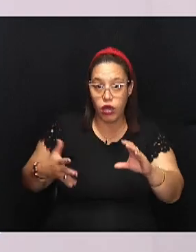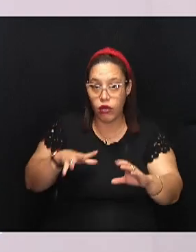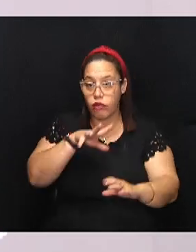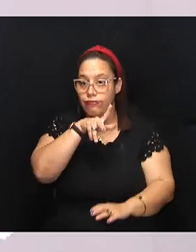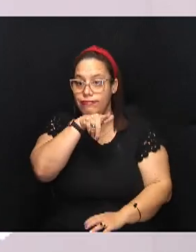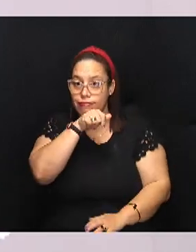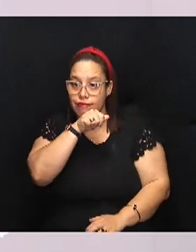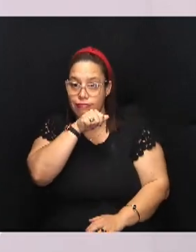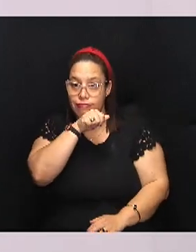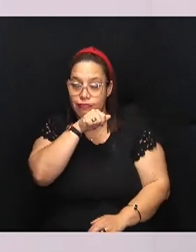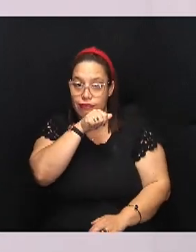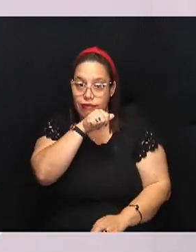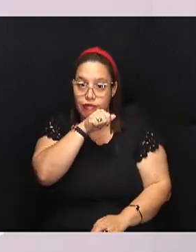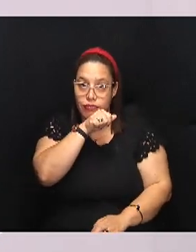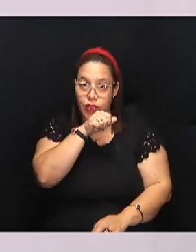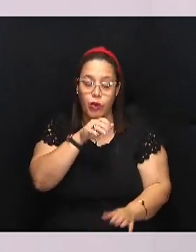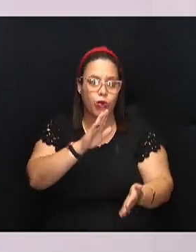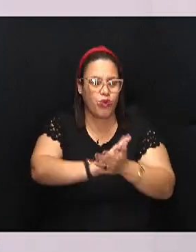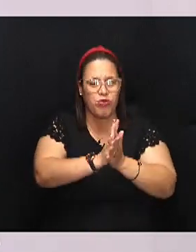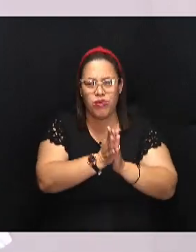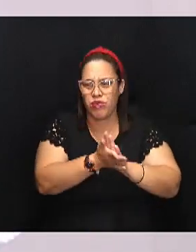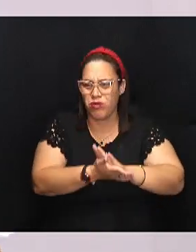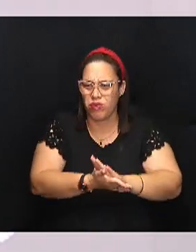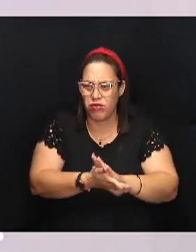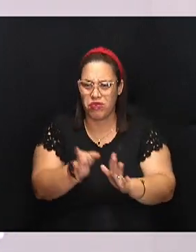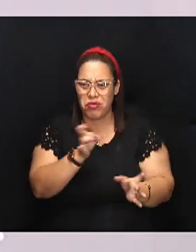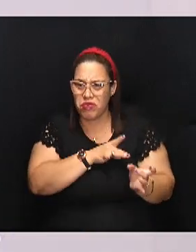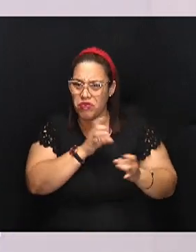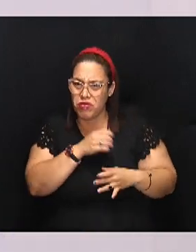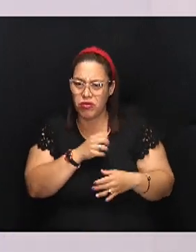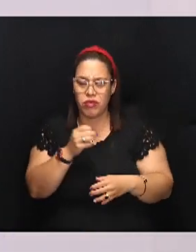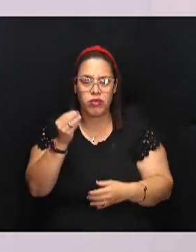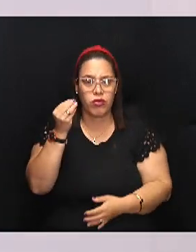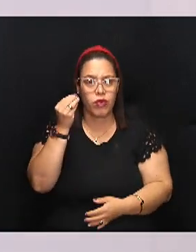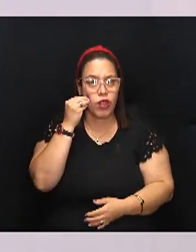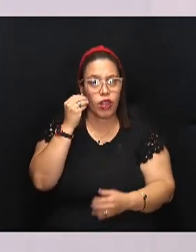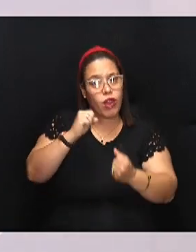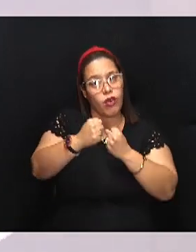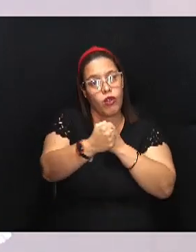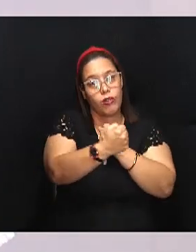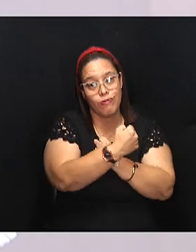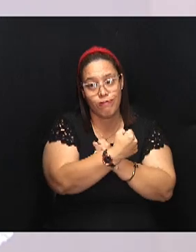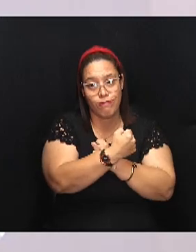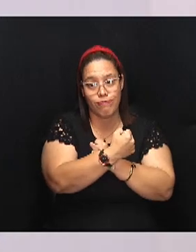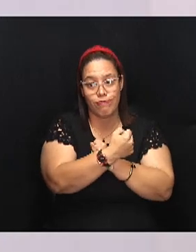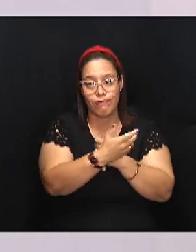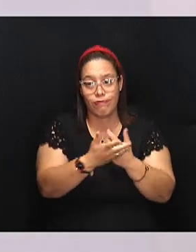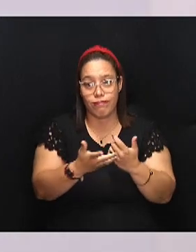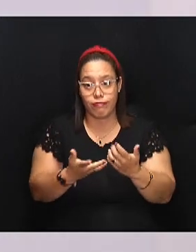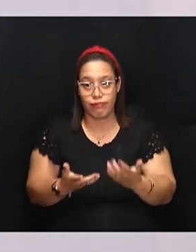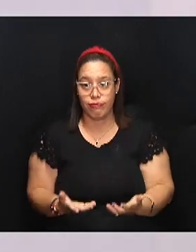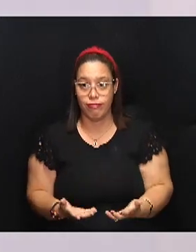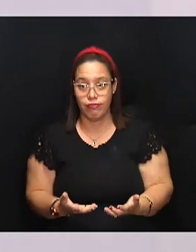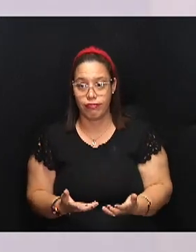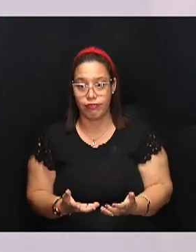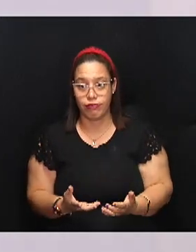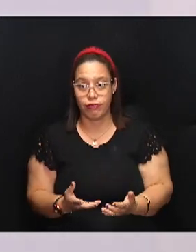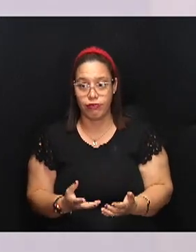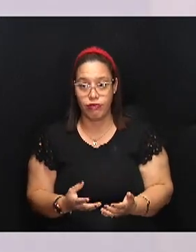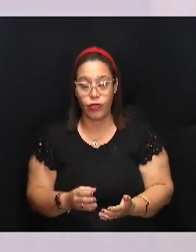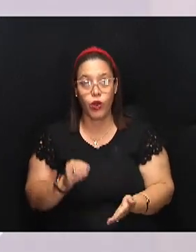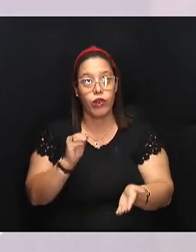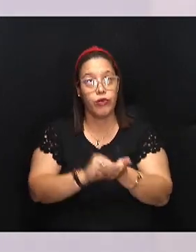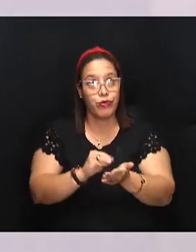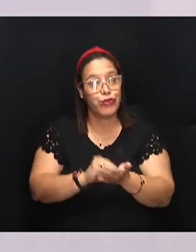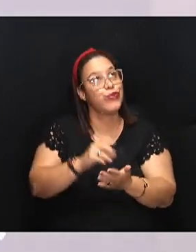podem causar mal ao animal por medo, por tentar se proteger, mas numa ação assim que falta consciência